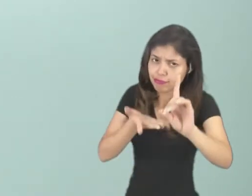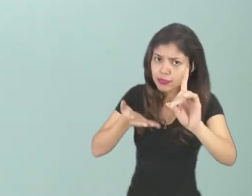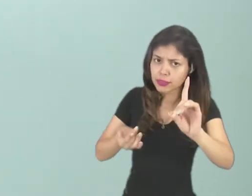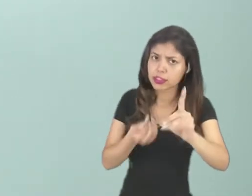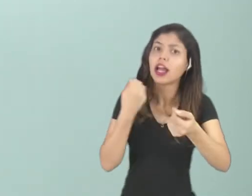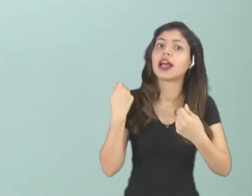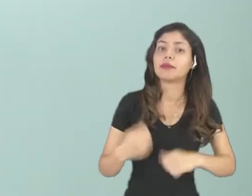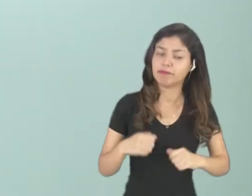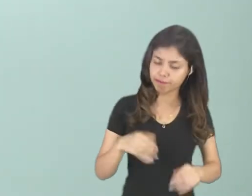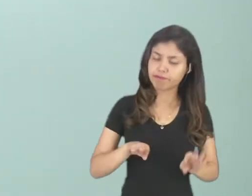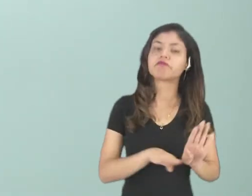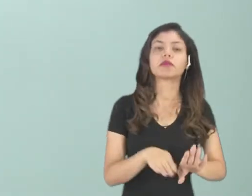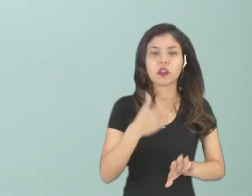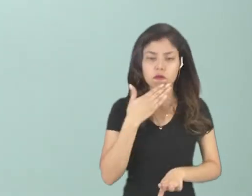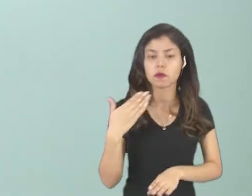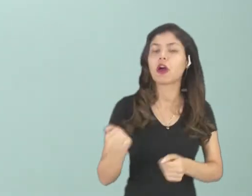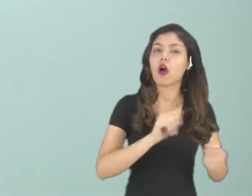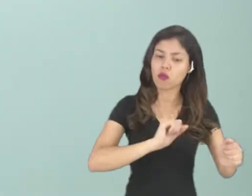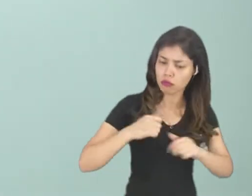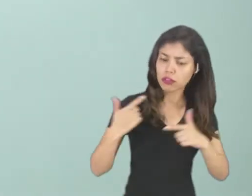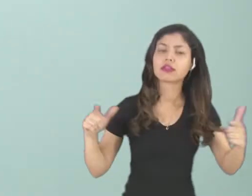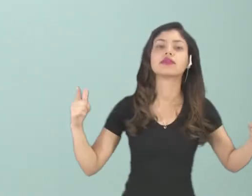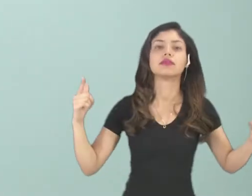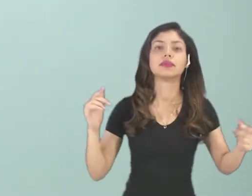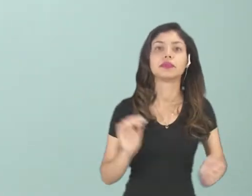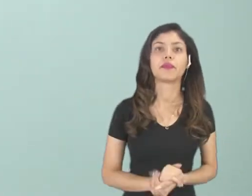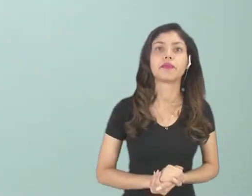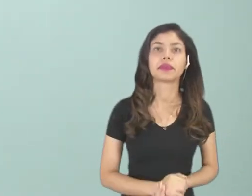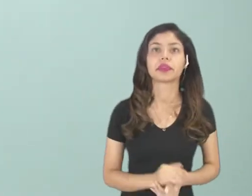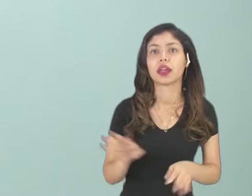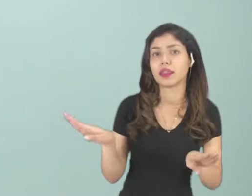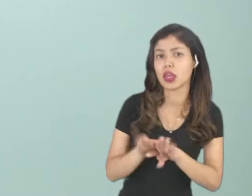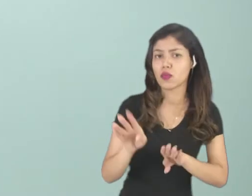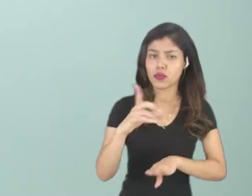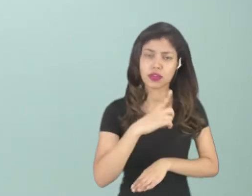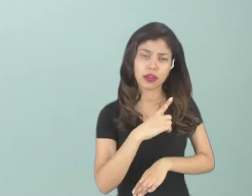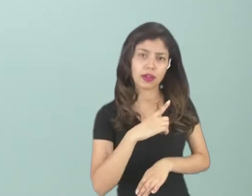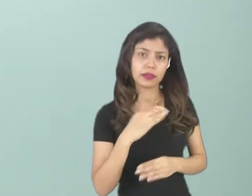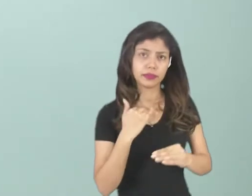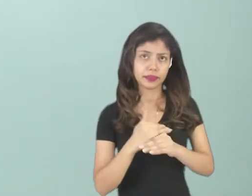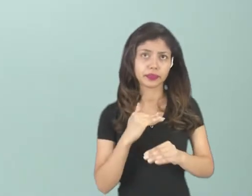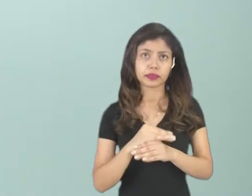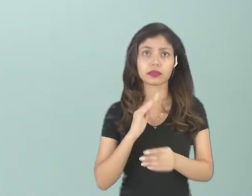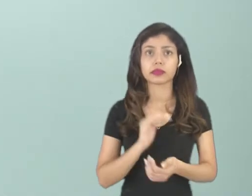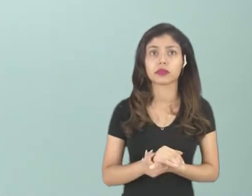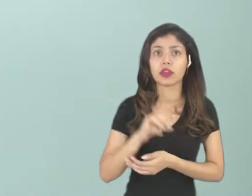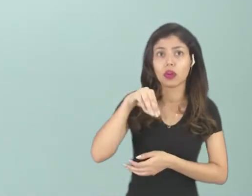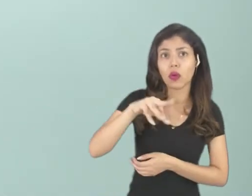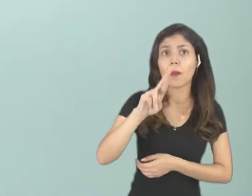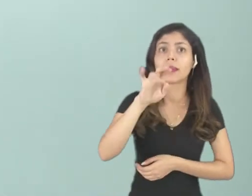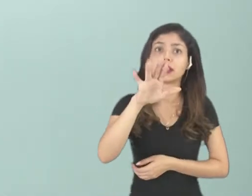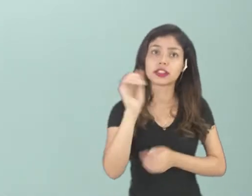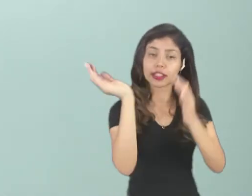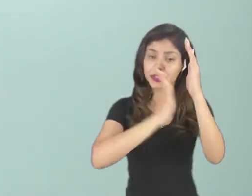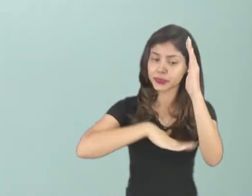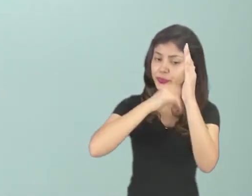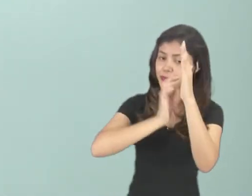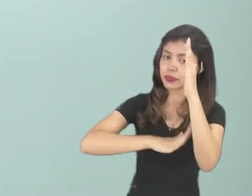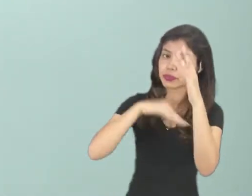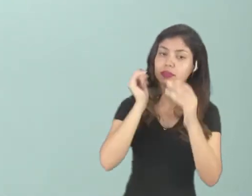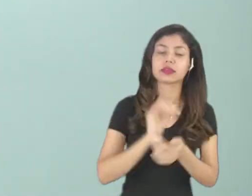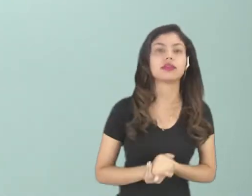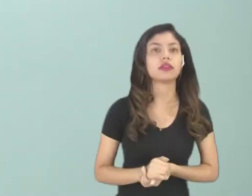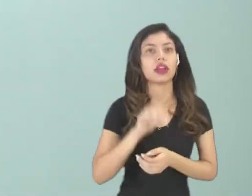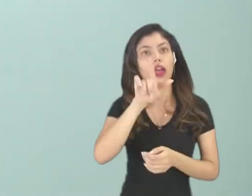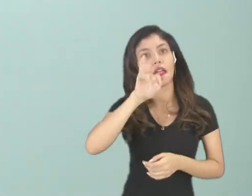que ele se tornasse grande. Tá? E nós temos também o mestre Ataíde, né, na pintura. Então,